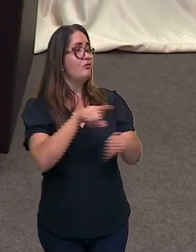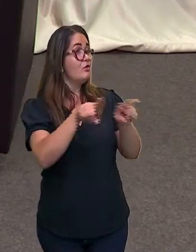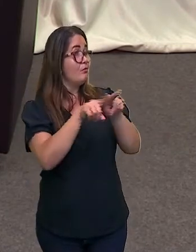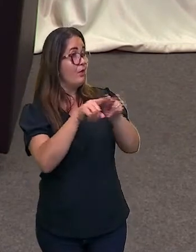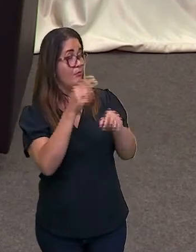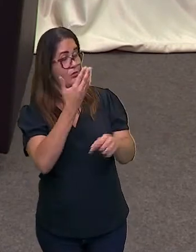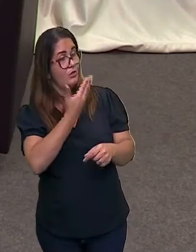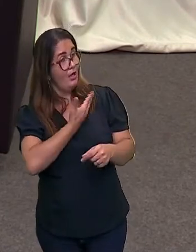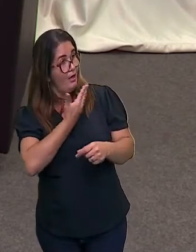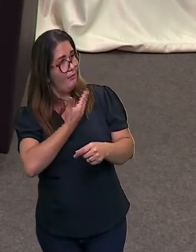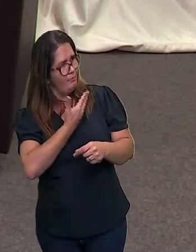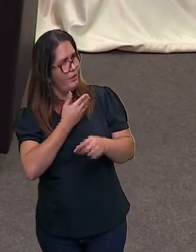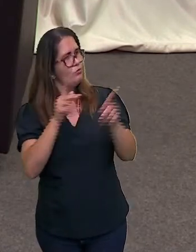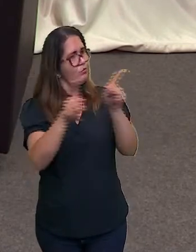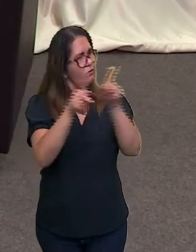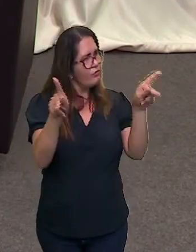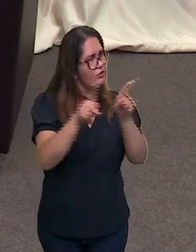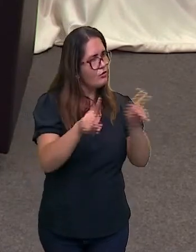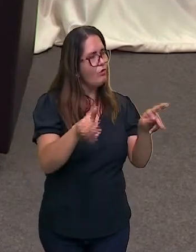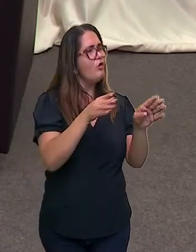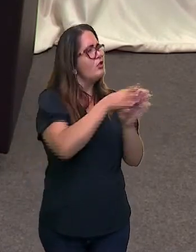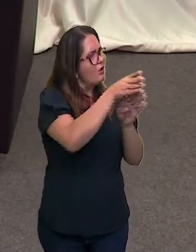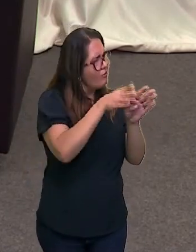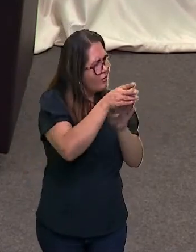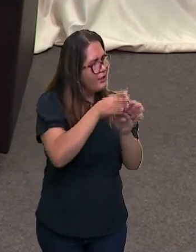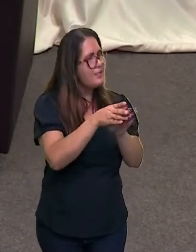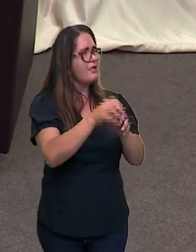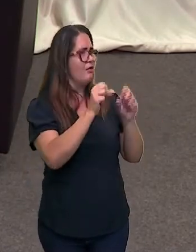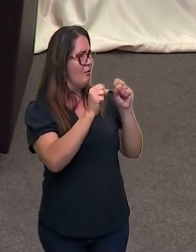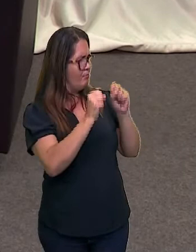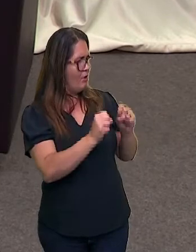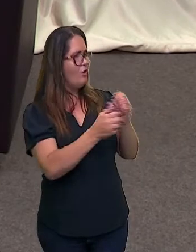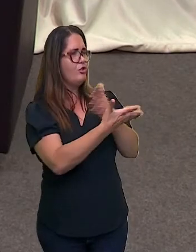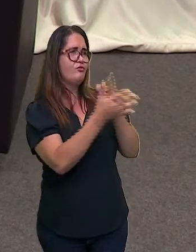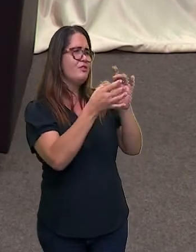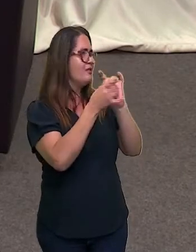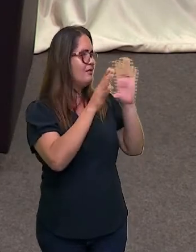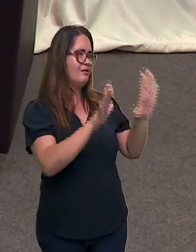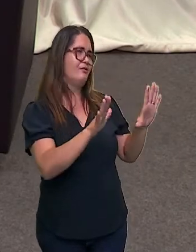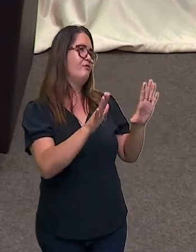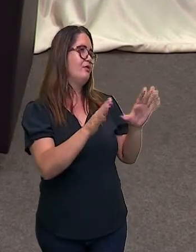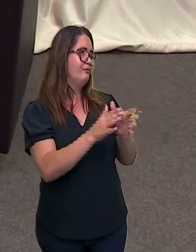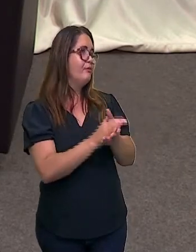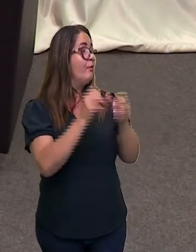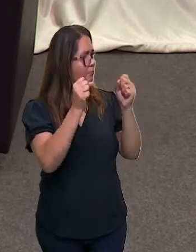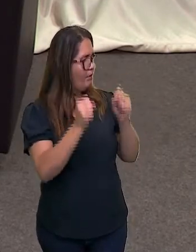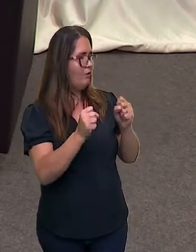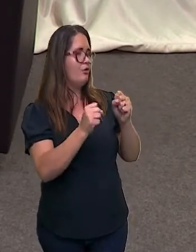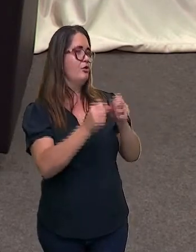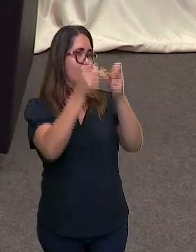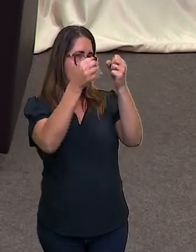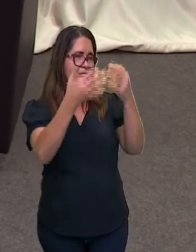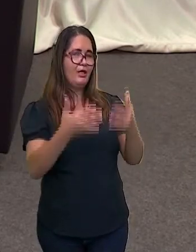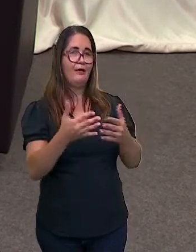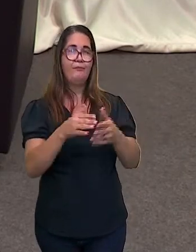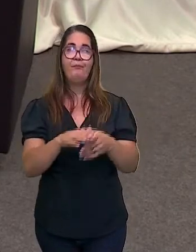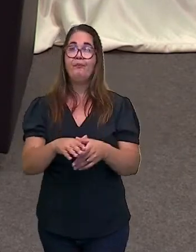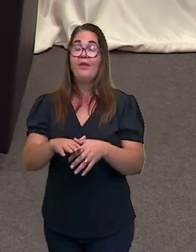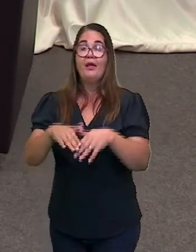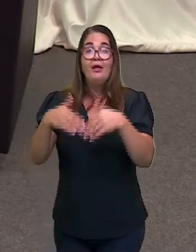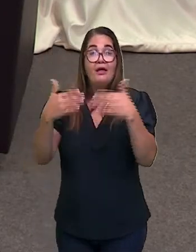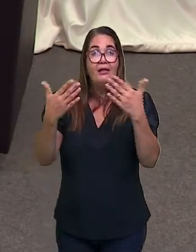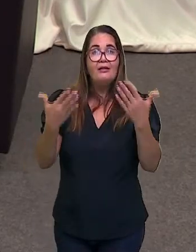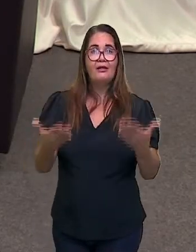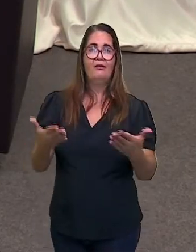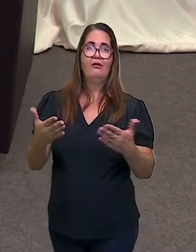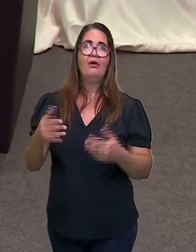Os professores que estão na mesma área que você? Se você quiser deixar alguma mensagem, pode deixar, esse é o momento. Então,